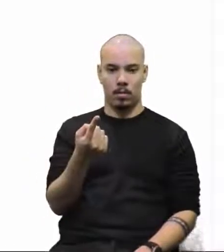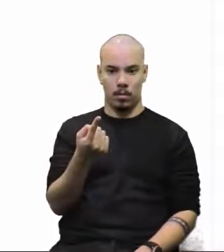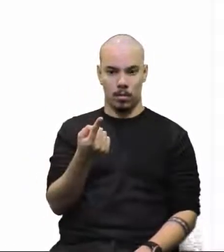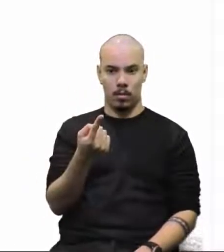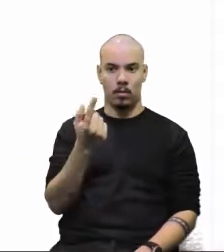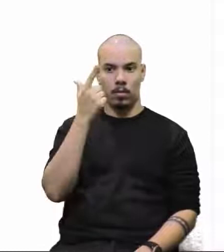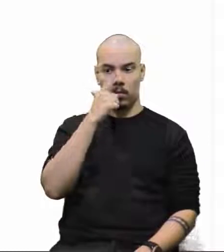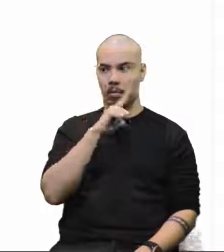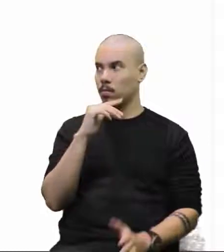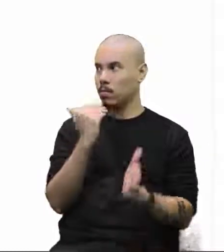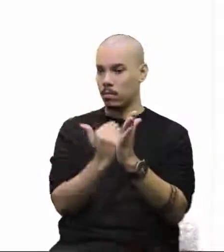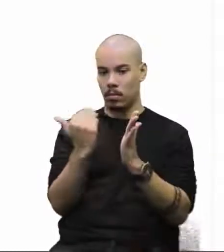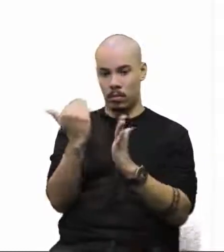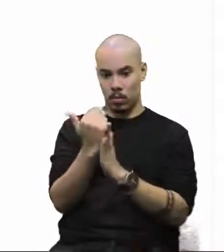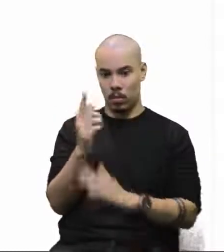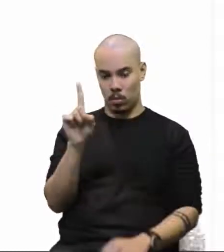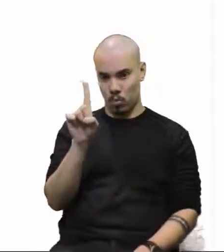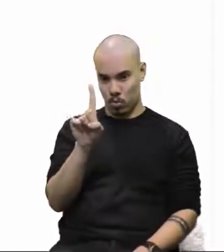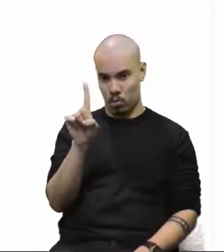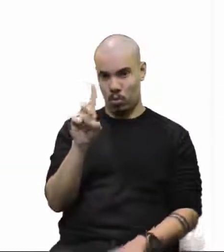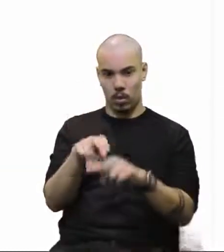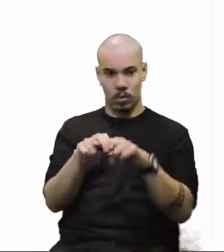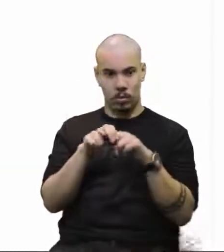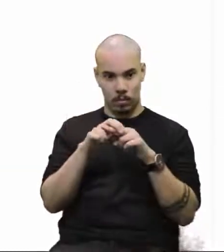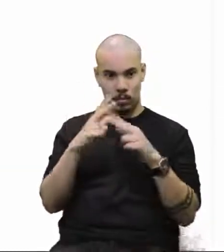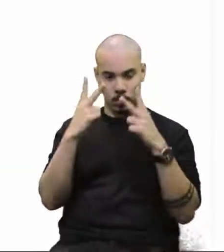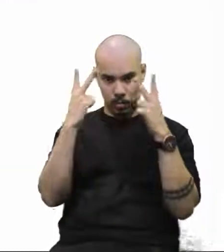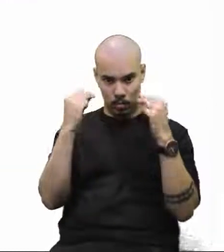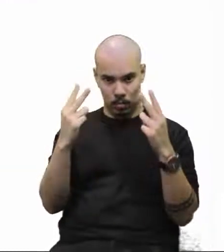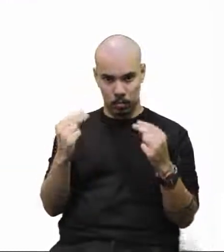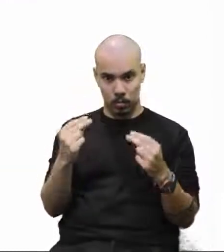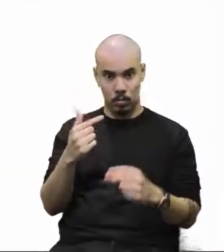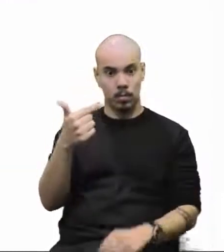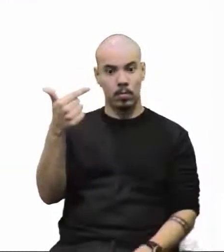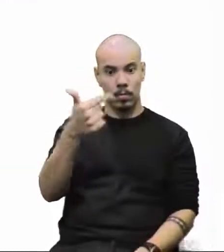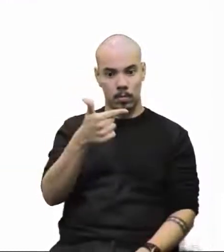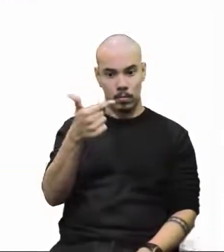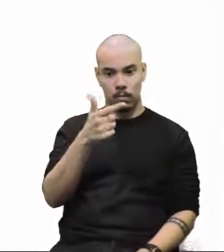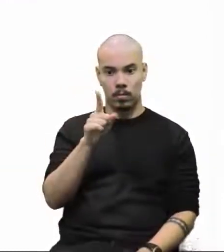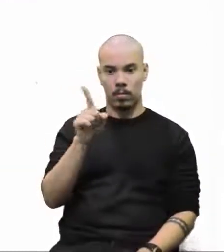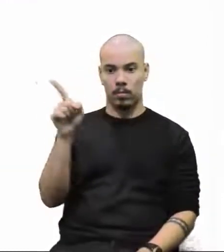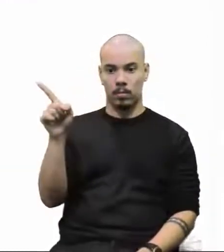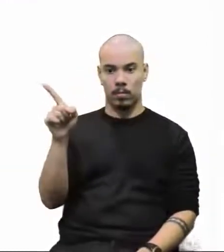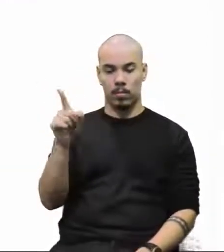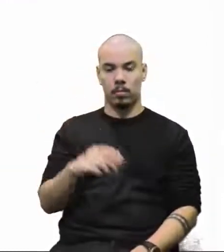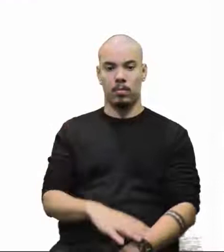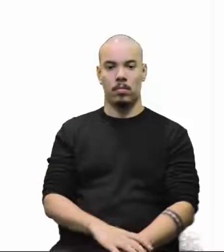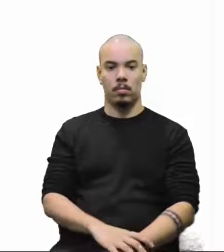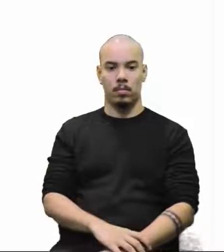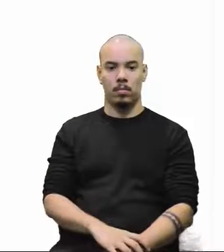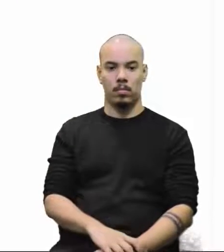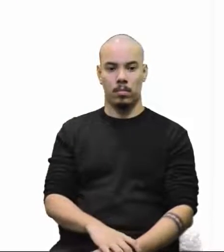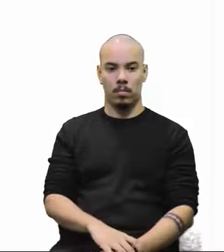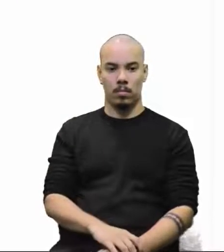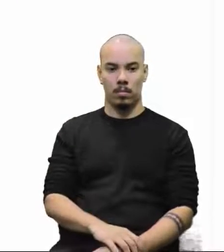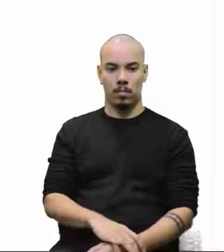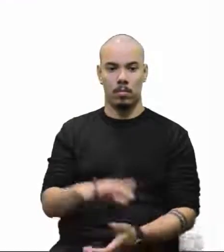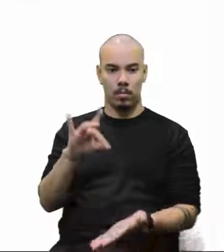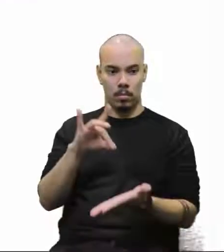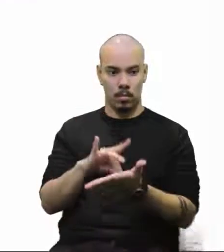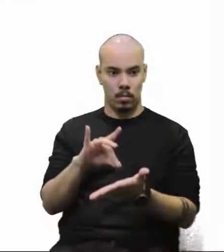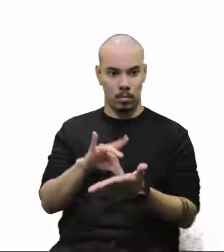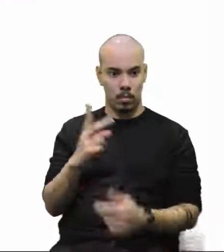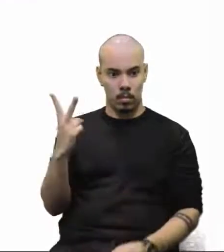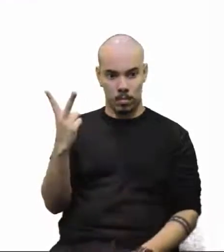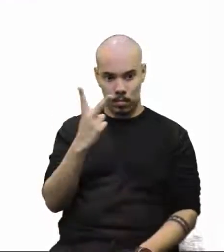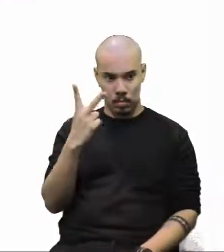esquerda e aumentando 1, né? Então, aí, tranquilo. Na segunda parte, na realidade, aqui, ó, esses valores